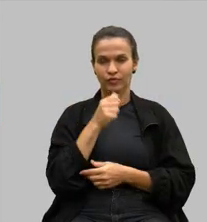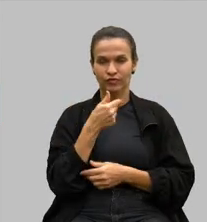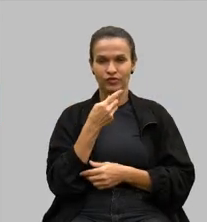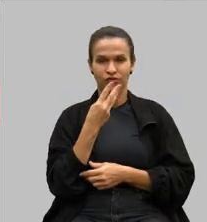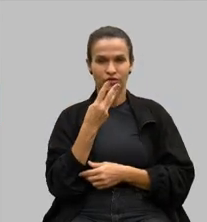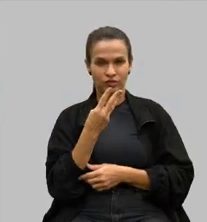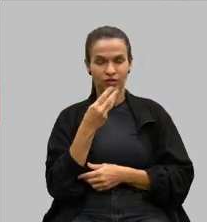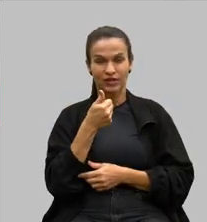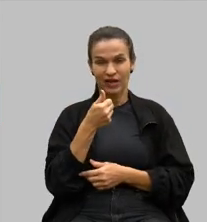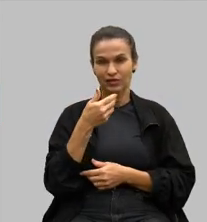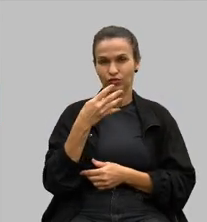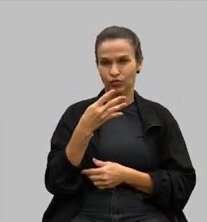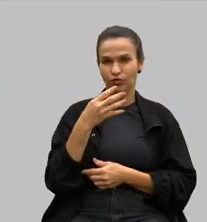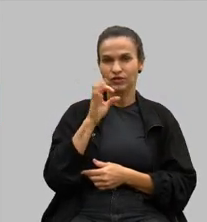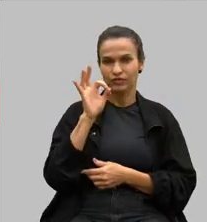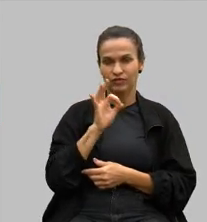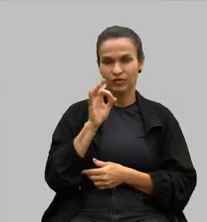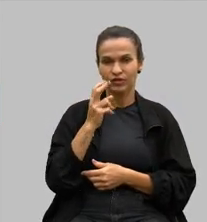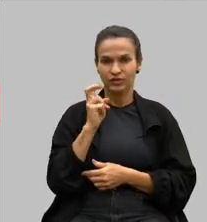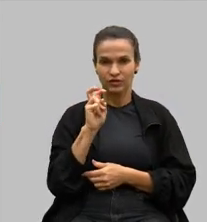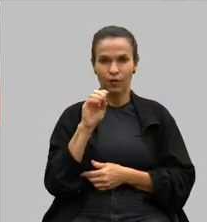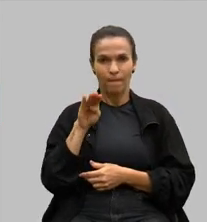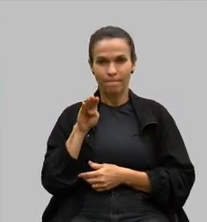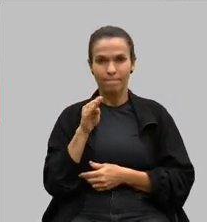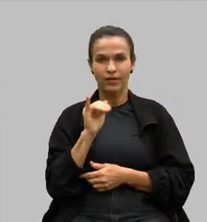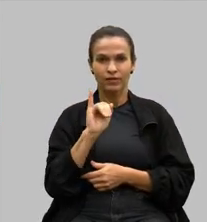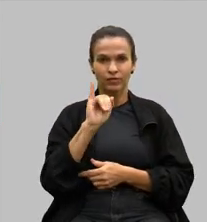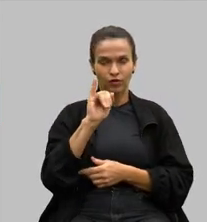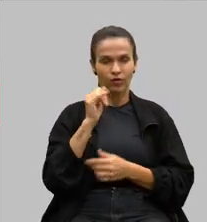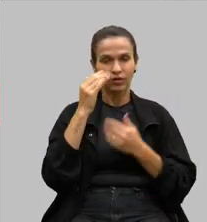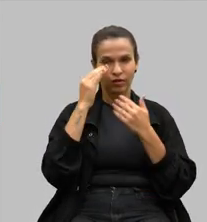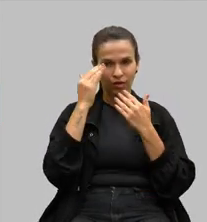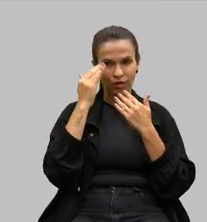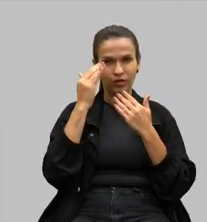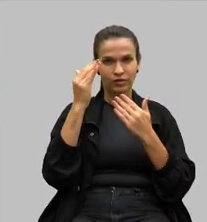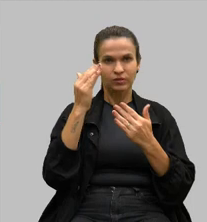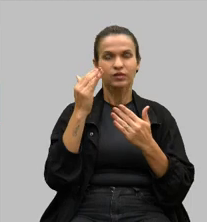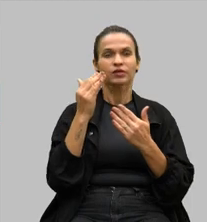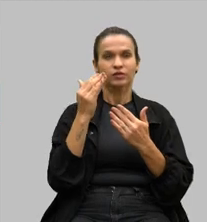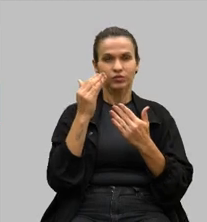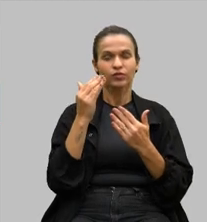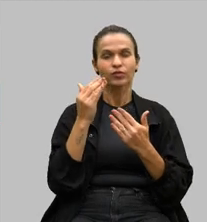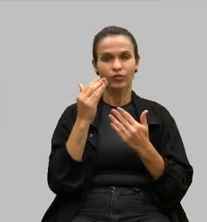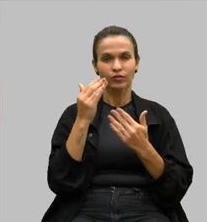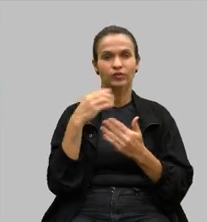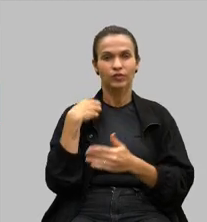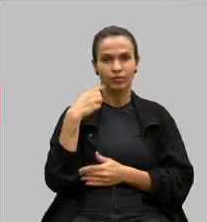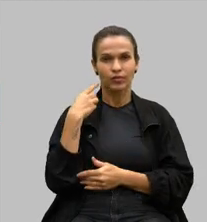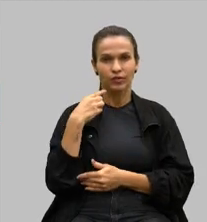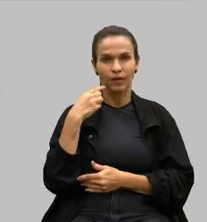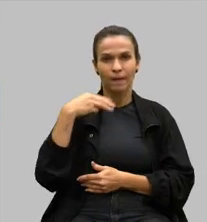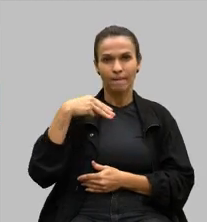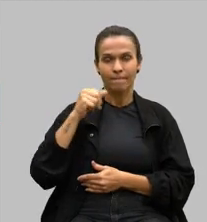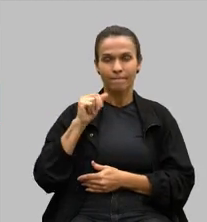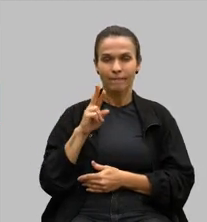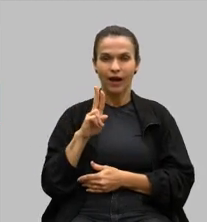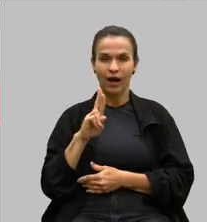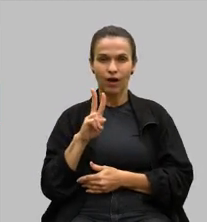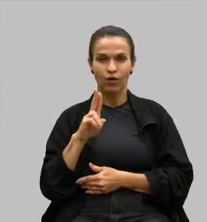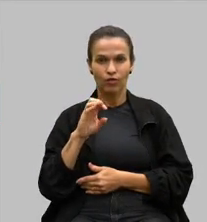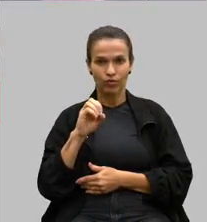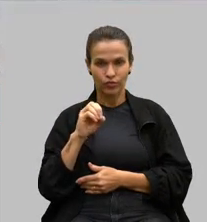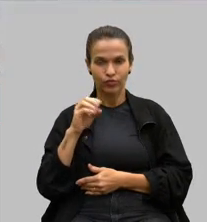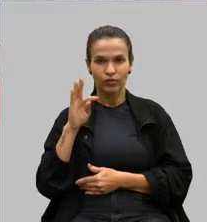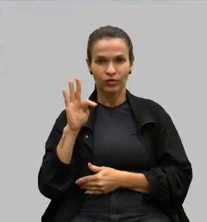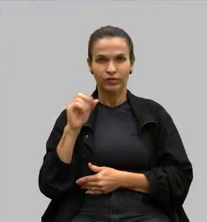14,5 milhões eu agradeço novamente a assembleia Deputado ma Tramonte meu amigo por aprovar e passar e